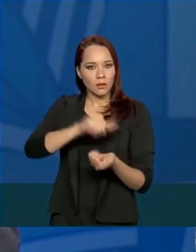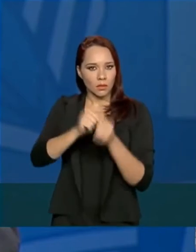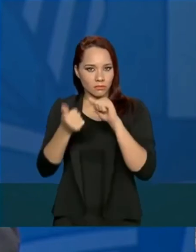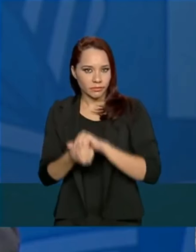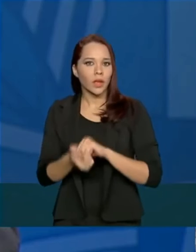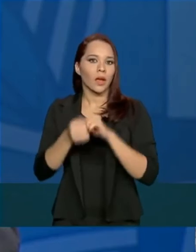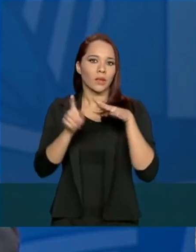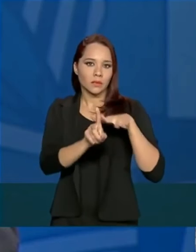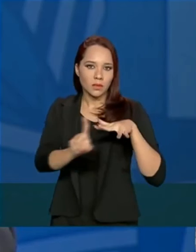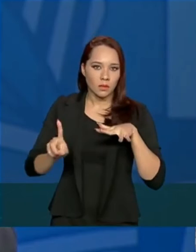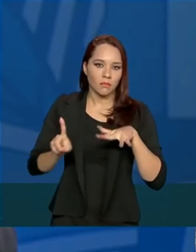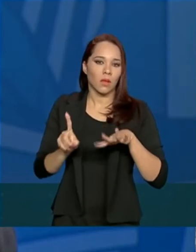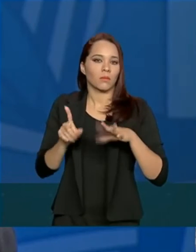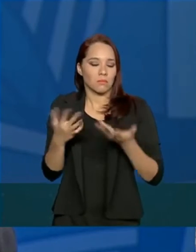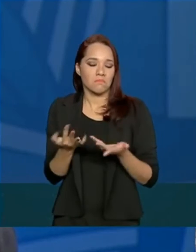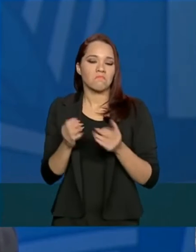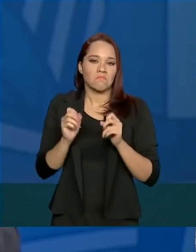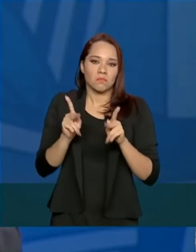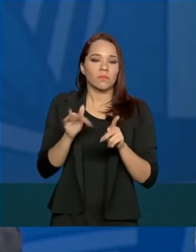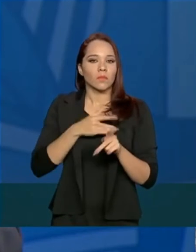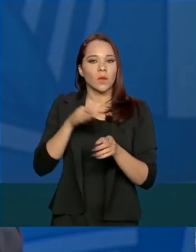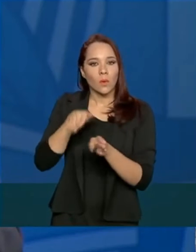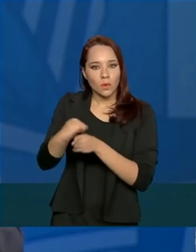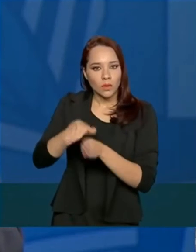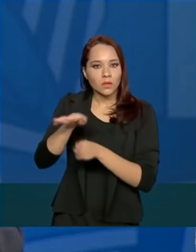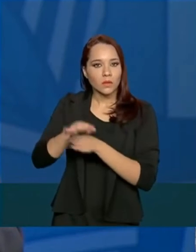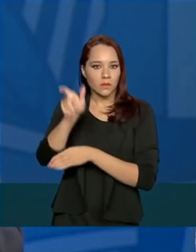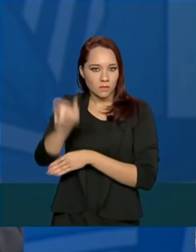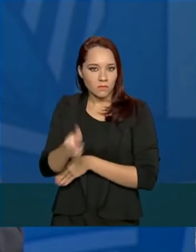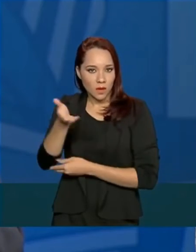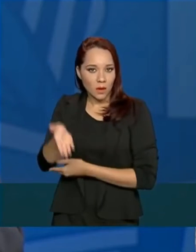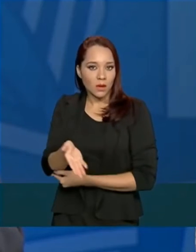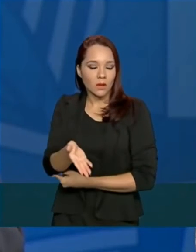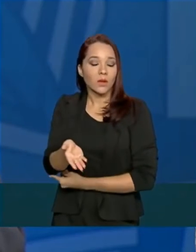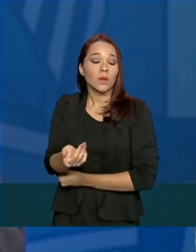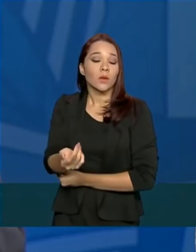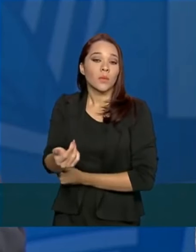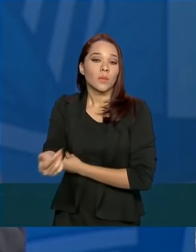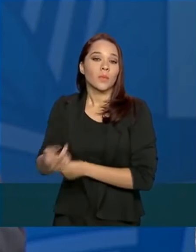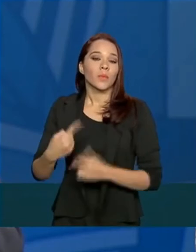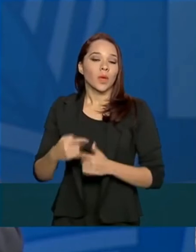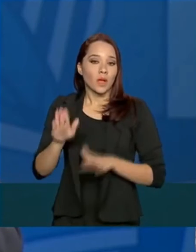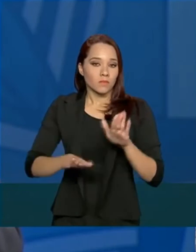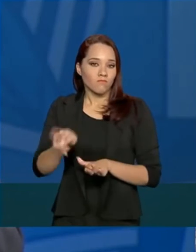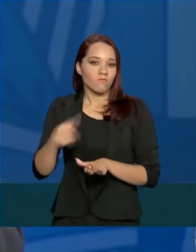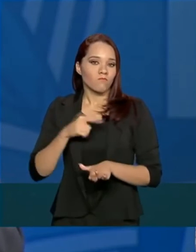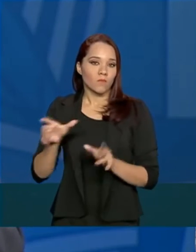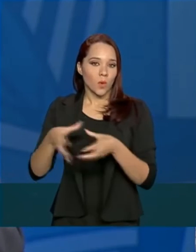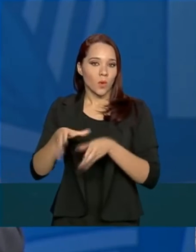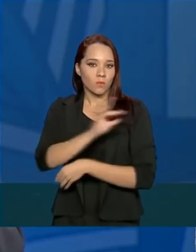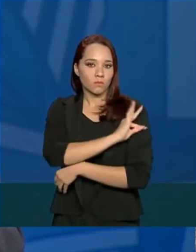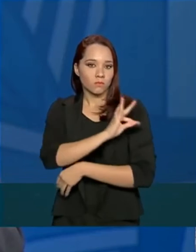medidas de distanciamento, nós passamos orientações para ele, porque às vezes ele não dispõe de um corpo técnico